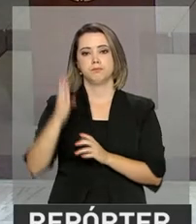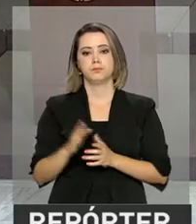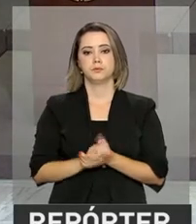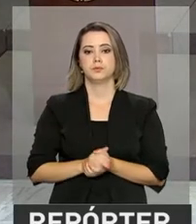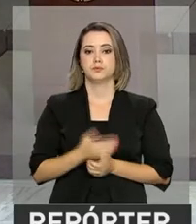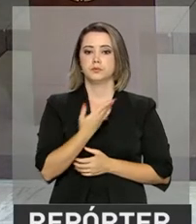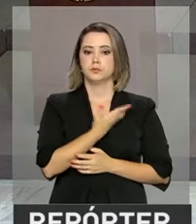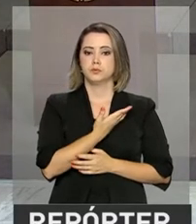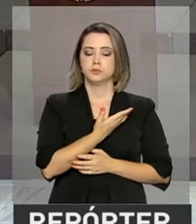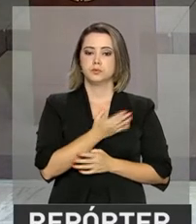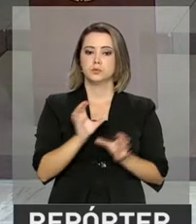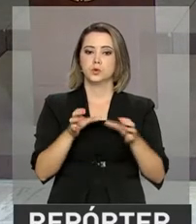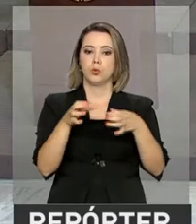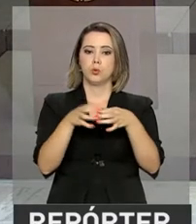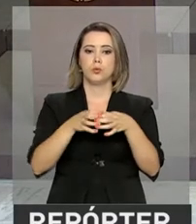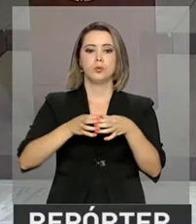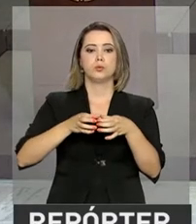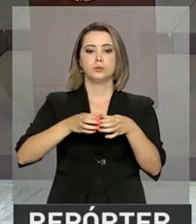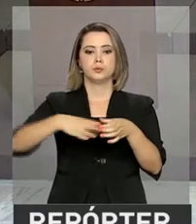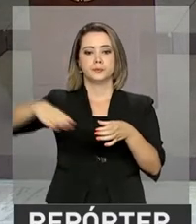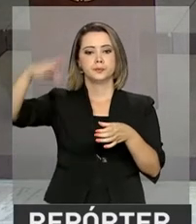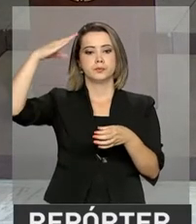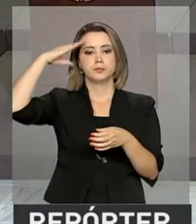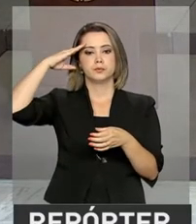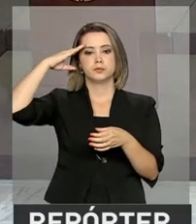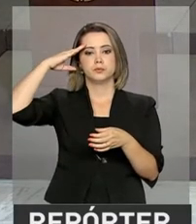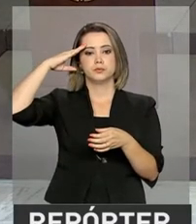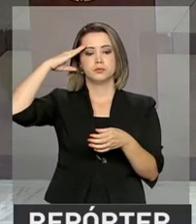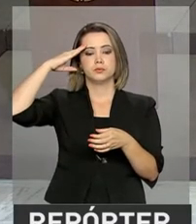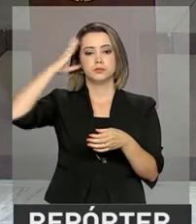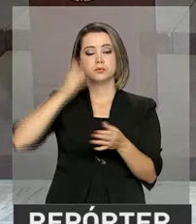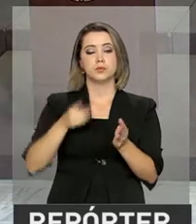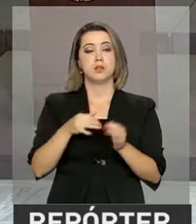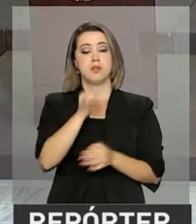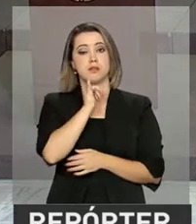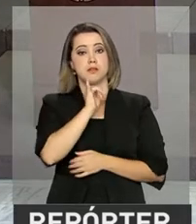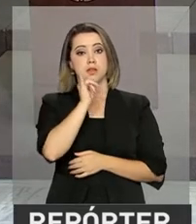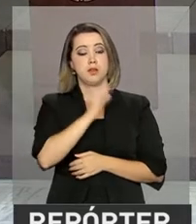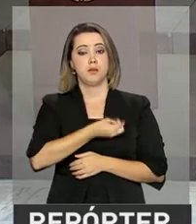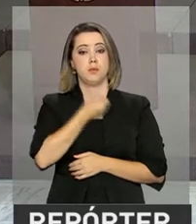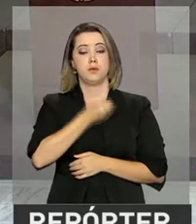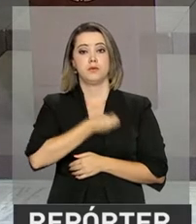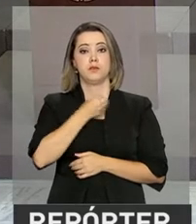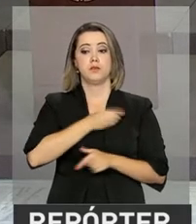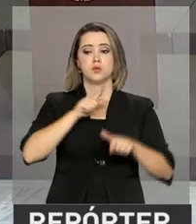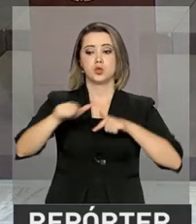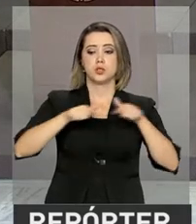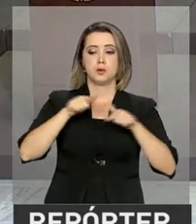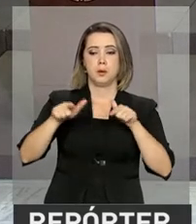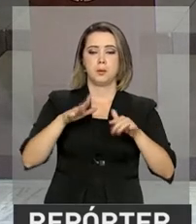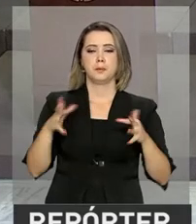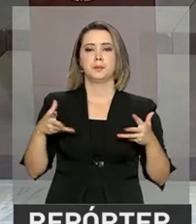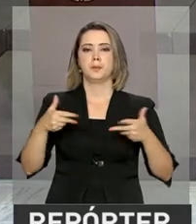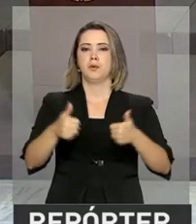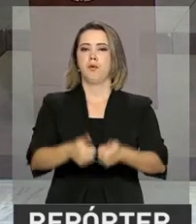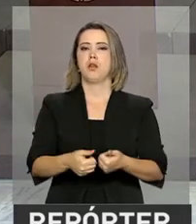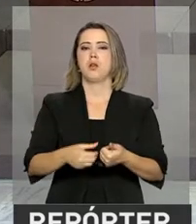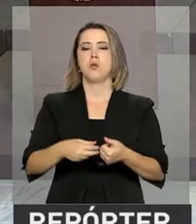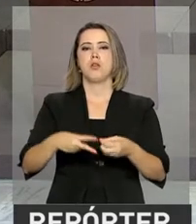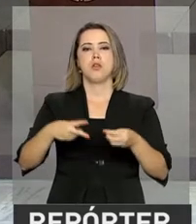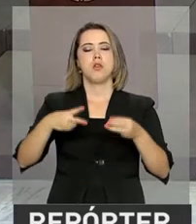as forças armadas oferecem um exemplo vivo de competência profissional e vocação para o